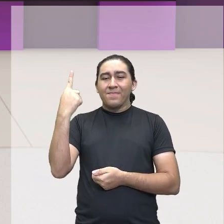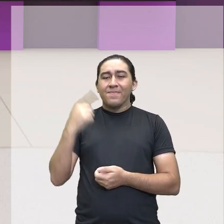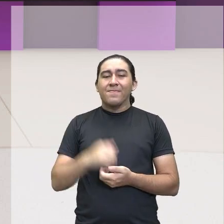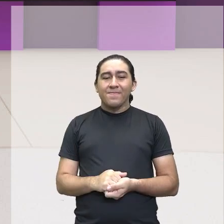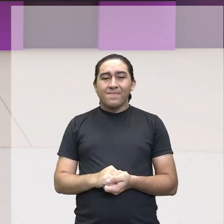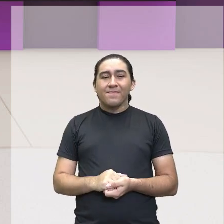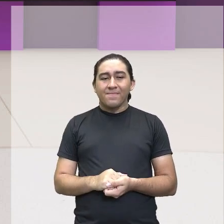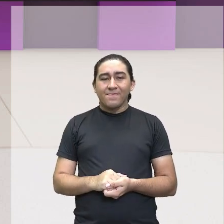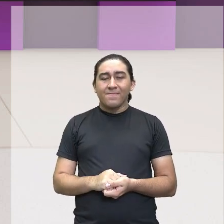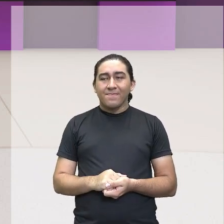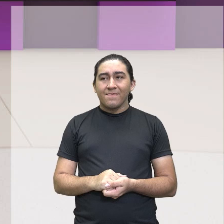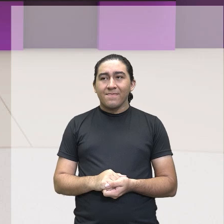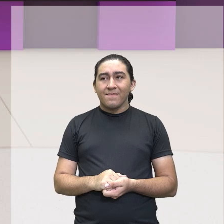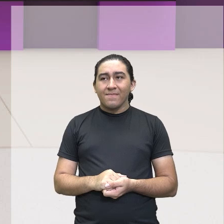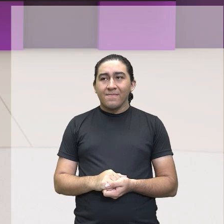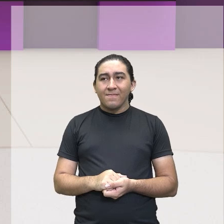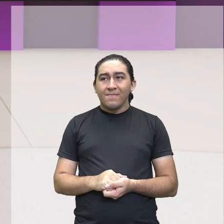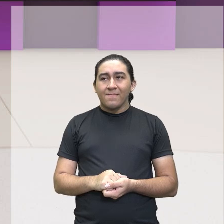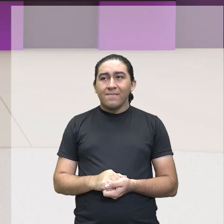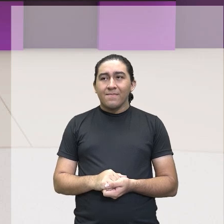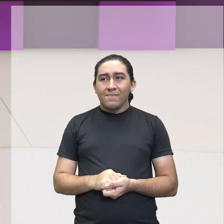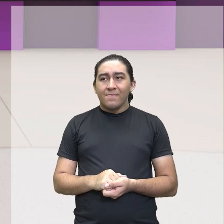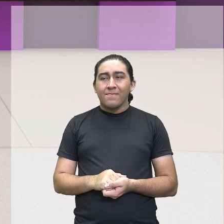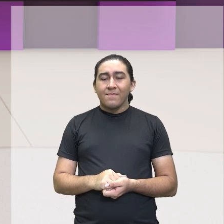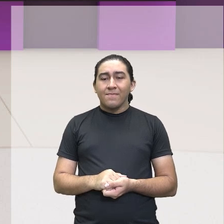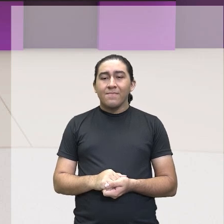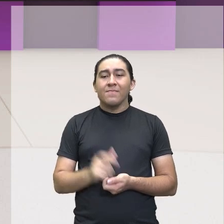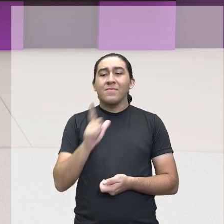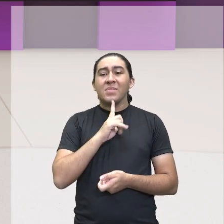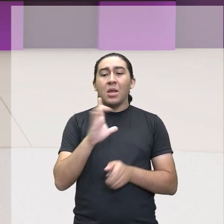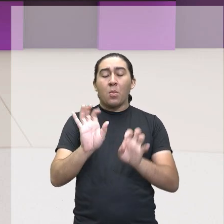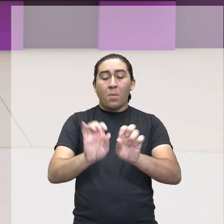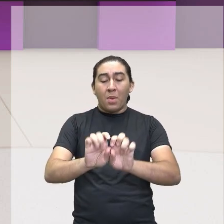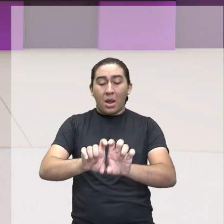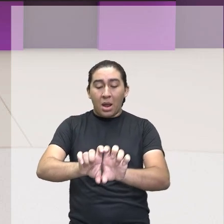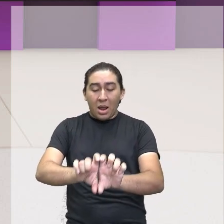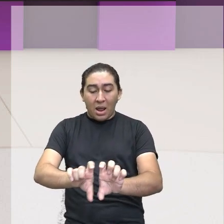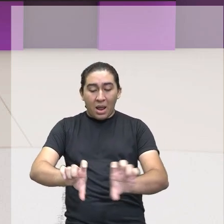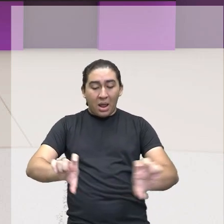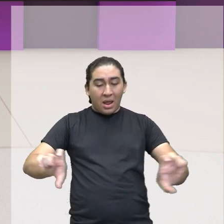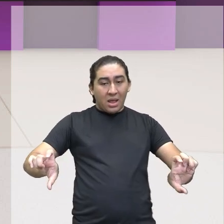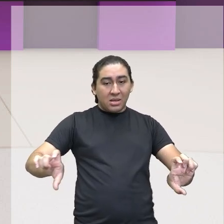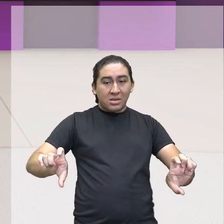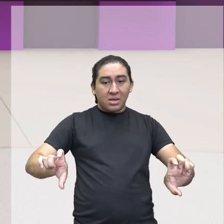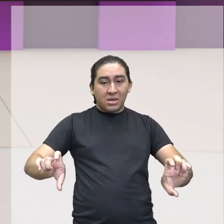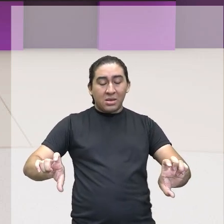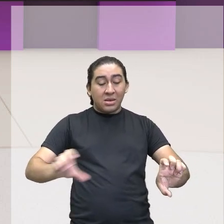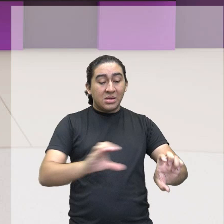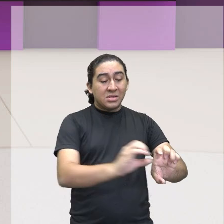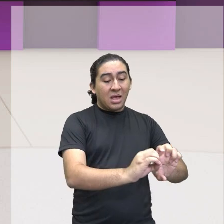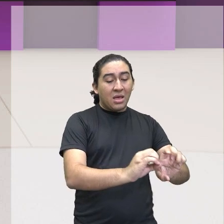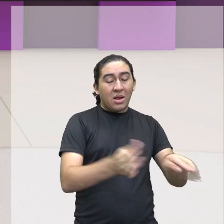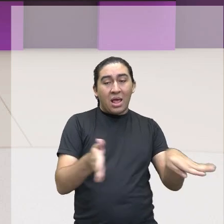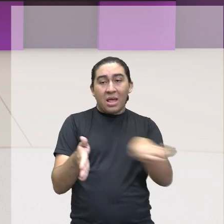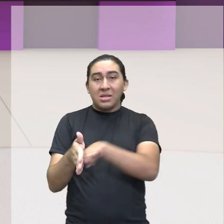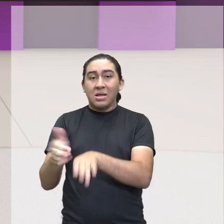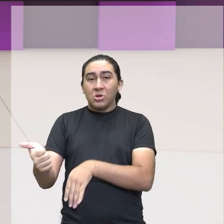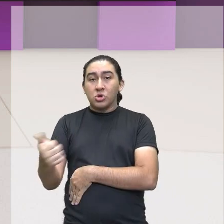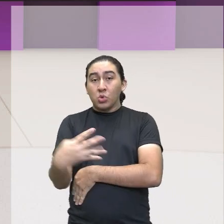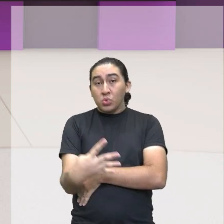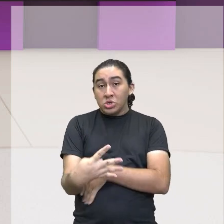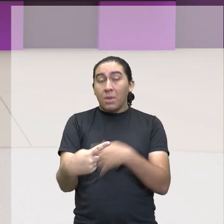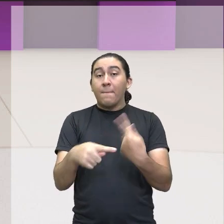nós temos aqui uma reta. E nessa reta nós temos de 0 até 14. Por quê?